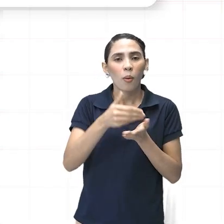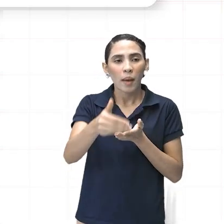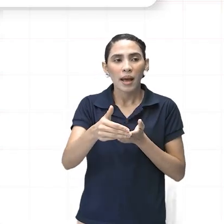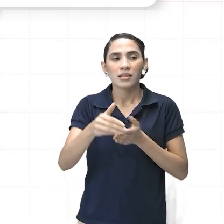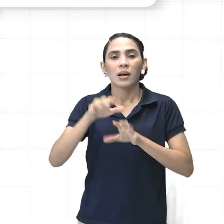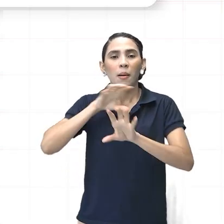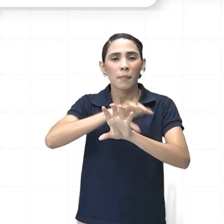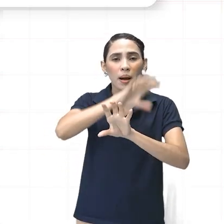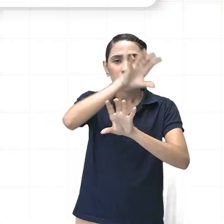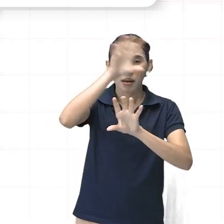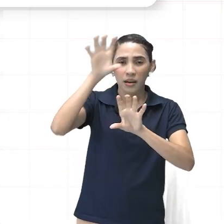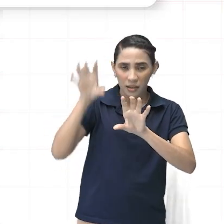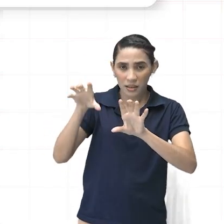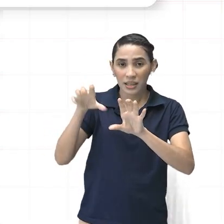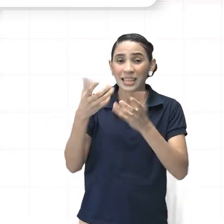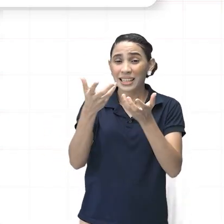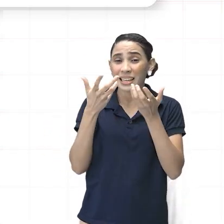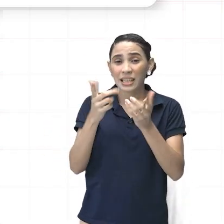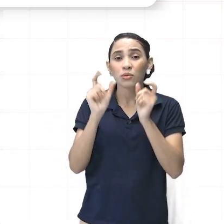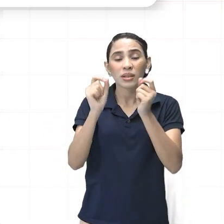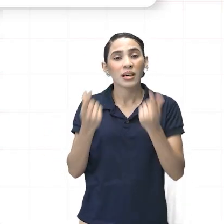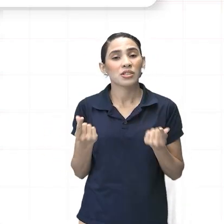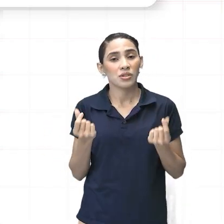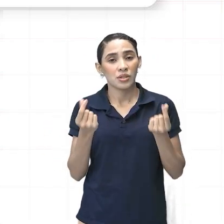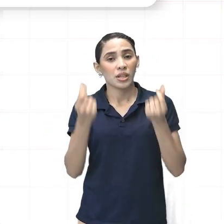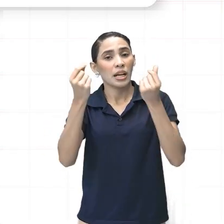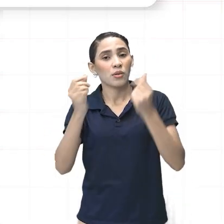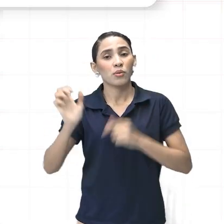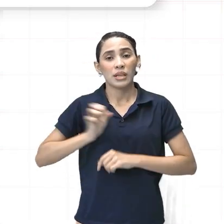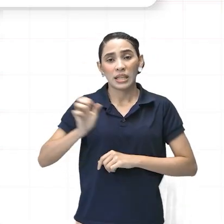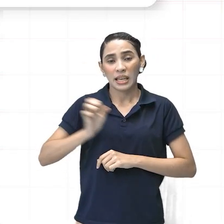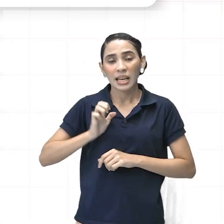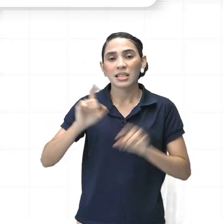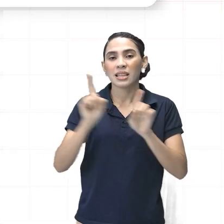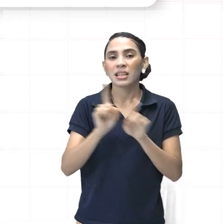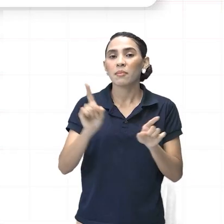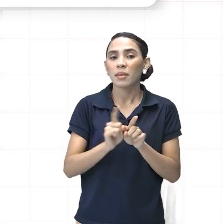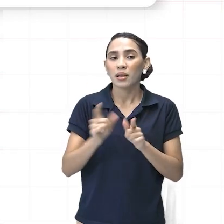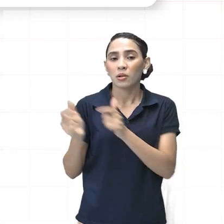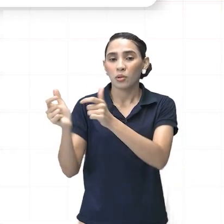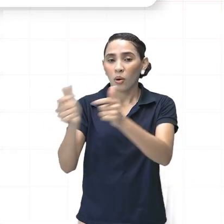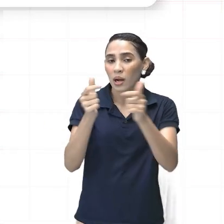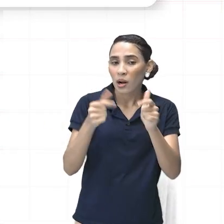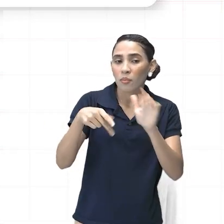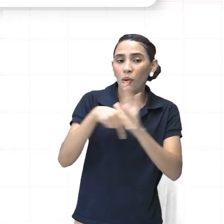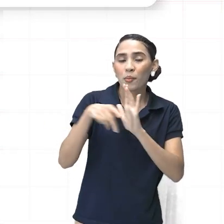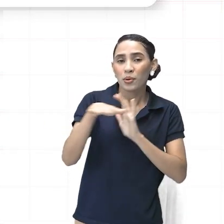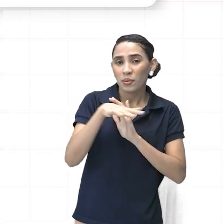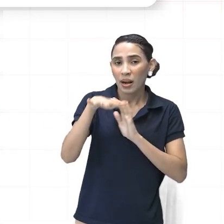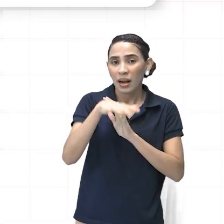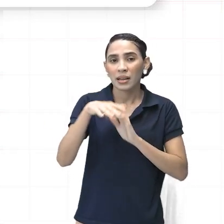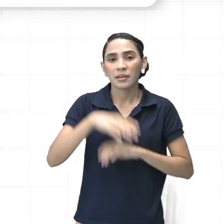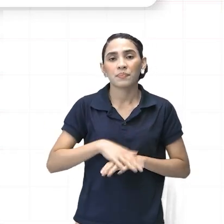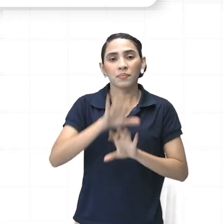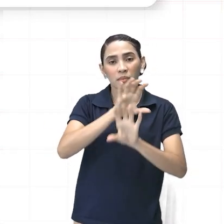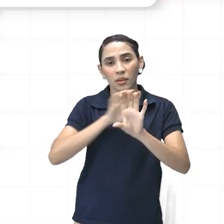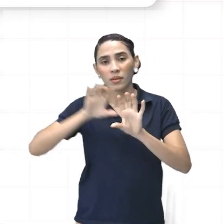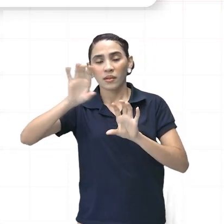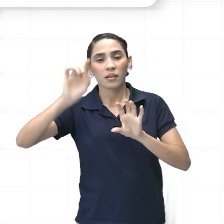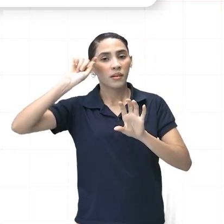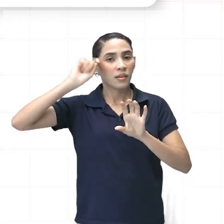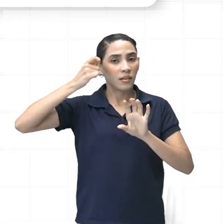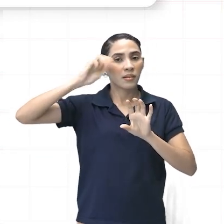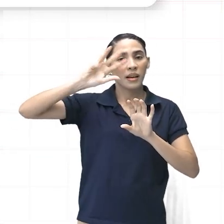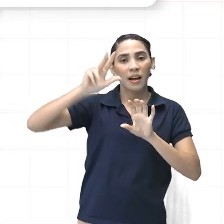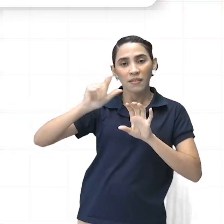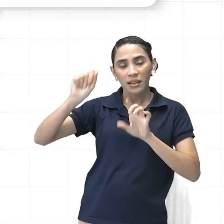outras áreas em busca de riquezas e até mesmo a possível habitação dessas áreas, indo para o continente africano,